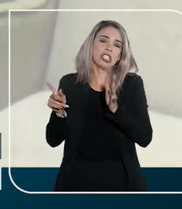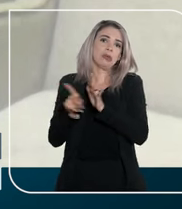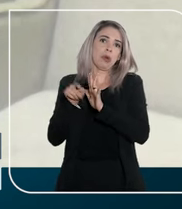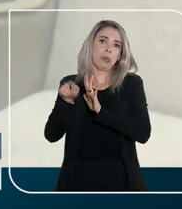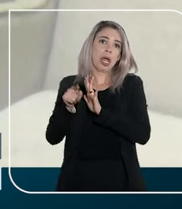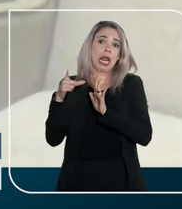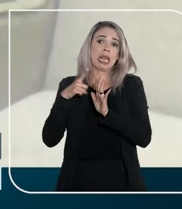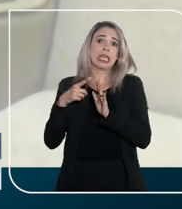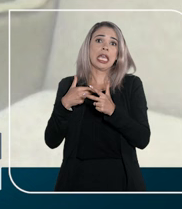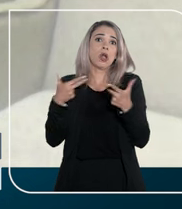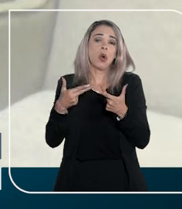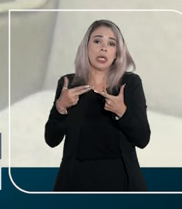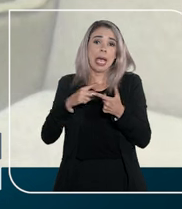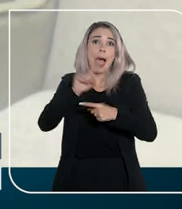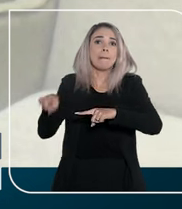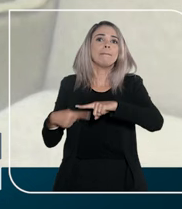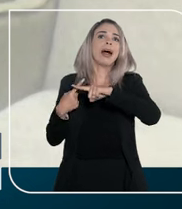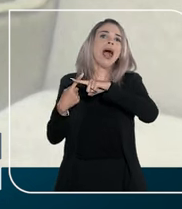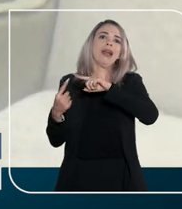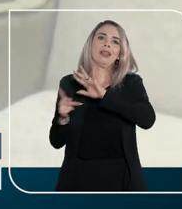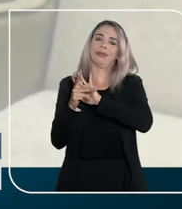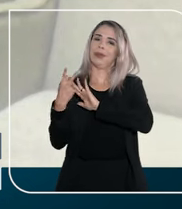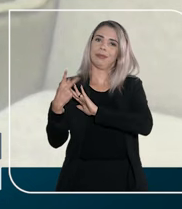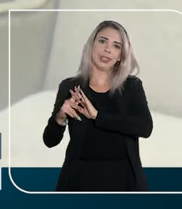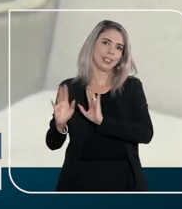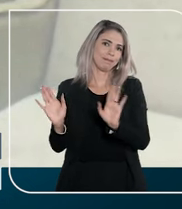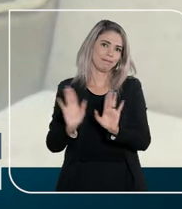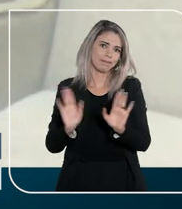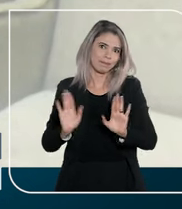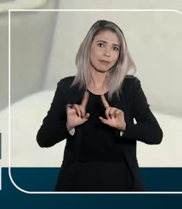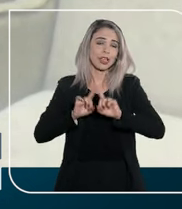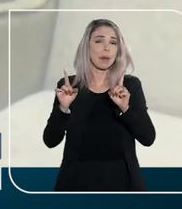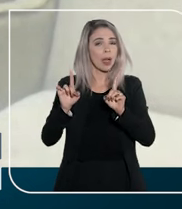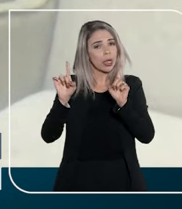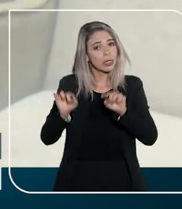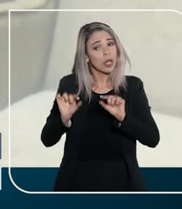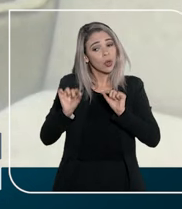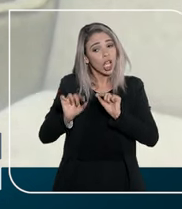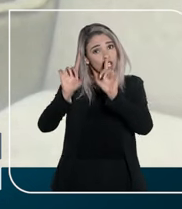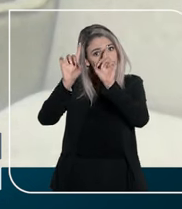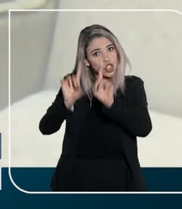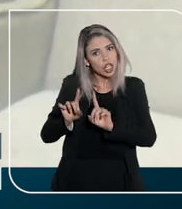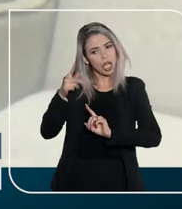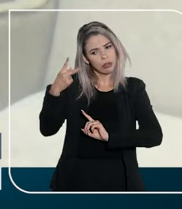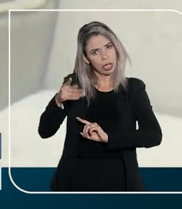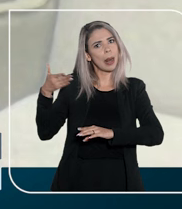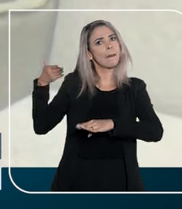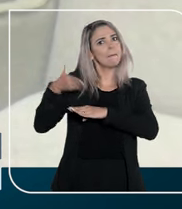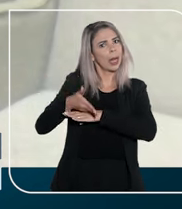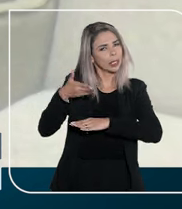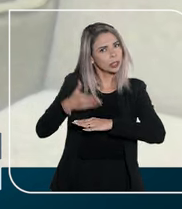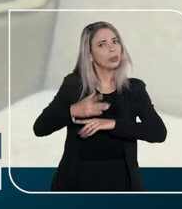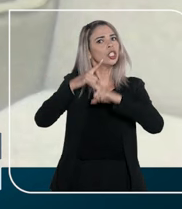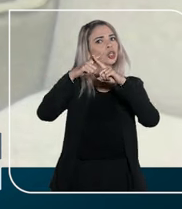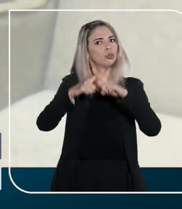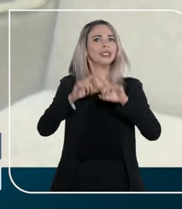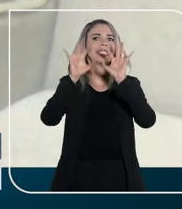de dar uma vantagem, porque não se trata de uma vantagem, mas apenas o reconhecimento do direito dessa pessoa participar da